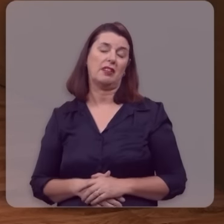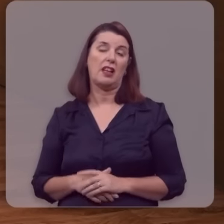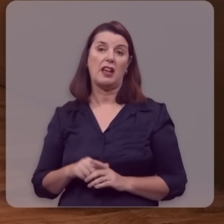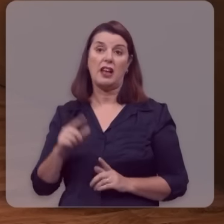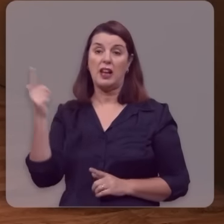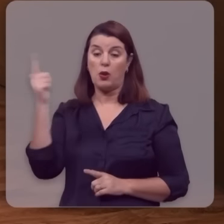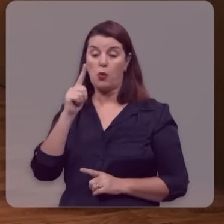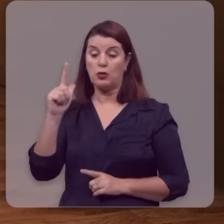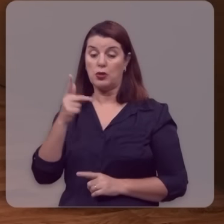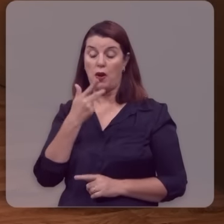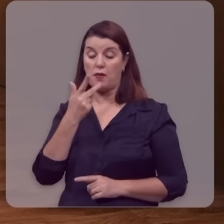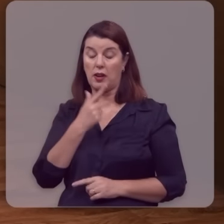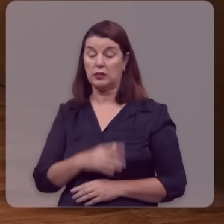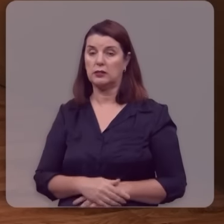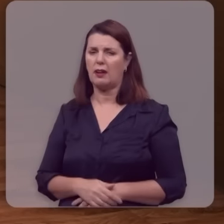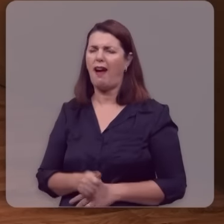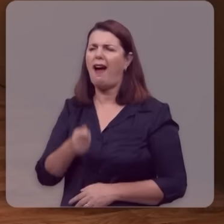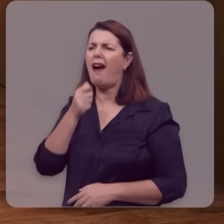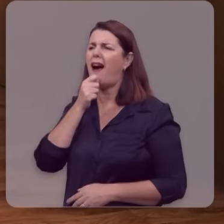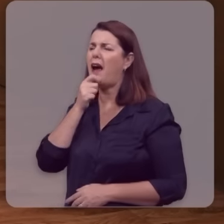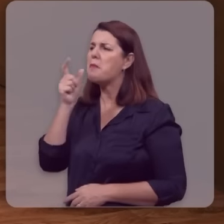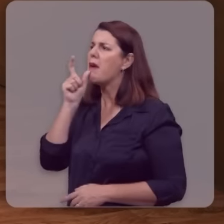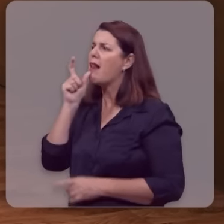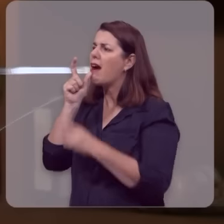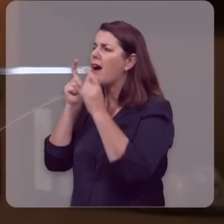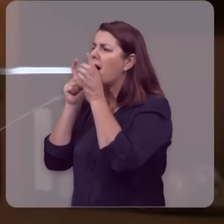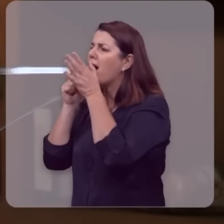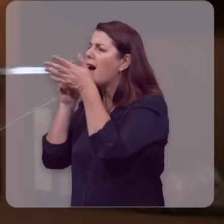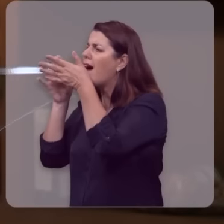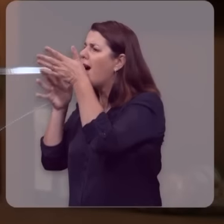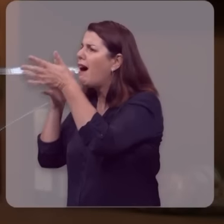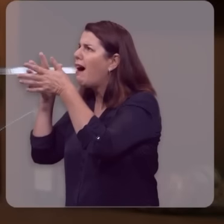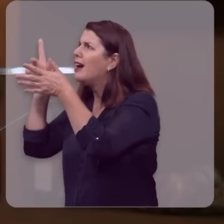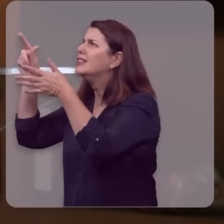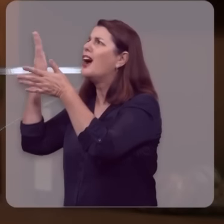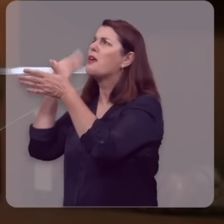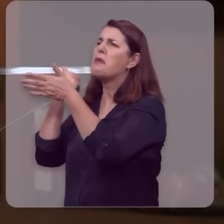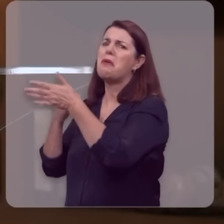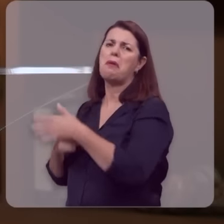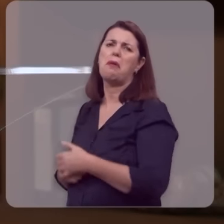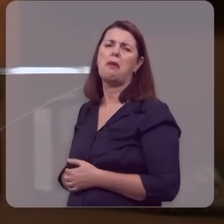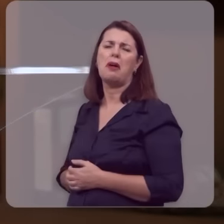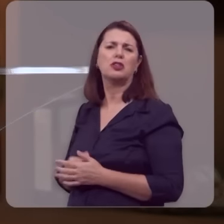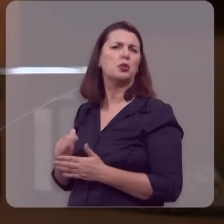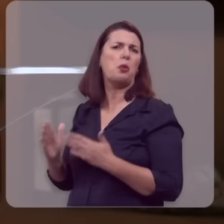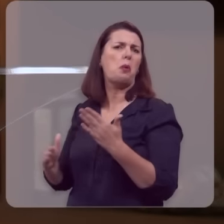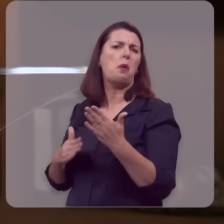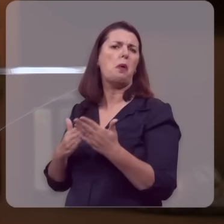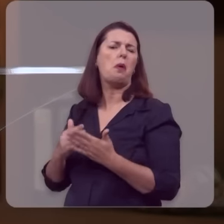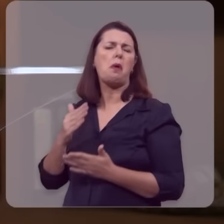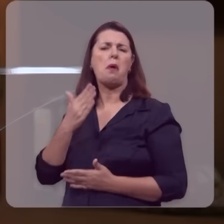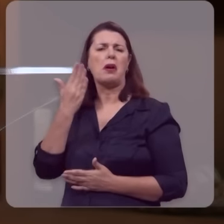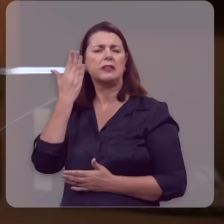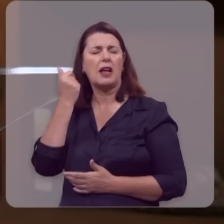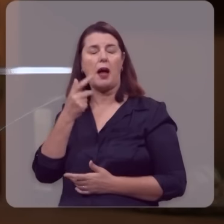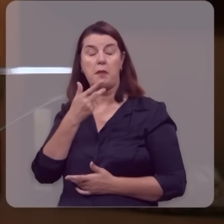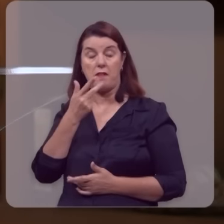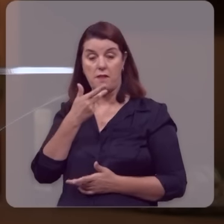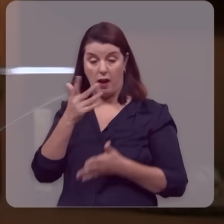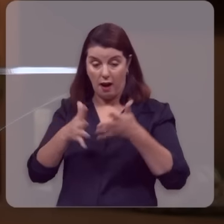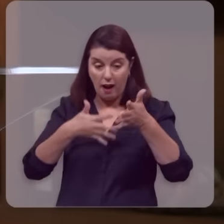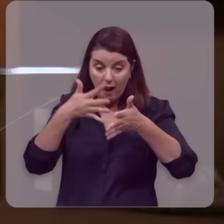ele prossegue e diz assim ainda a palavra me não chegou à língua e tu senhor já a conheces toda ele conhece o que você